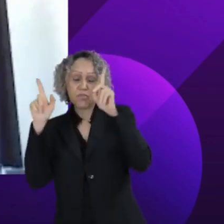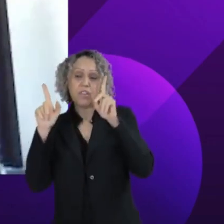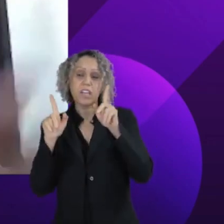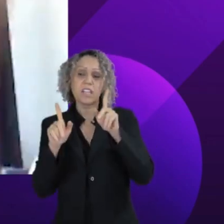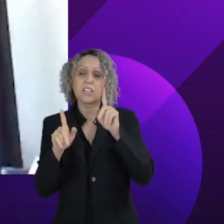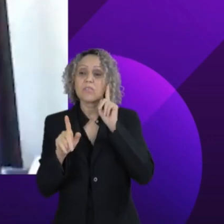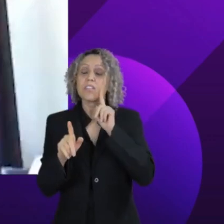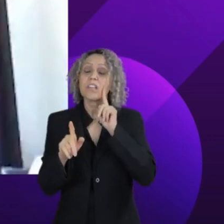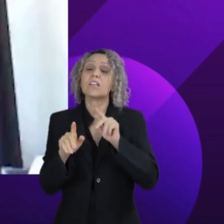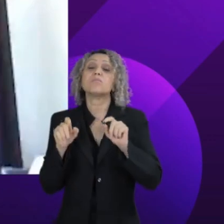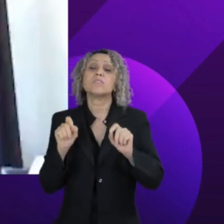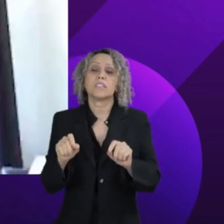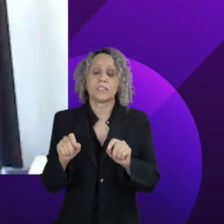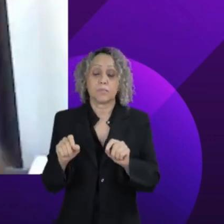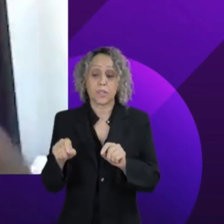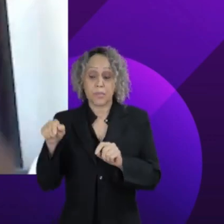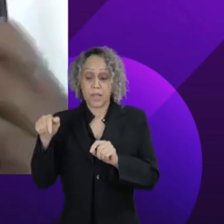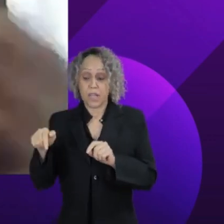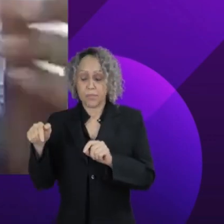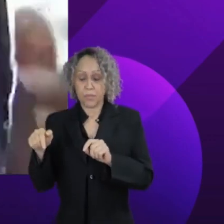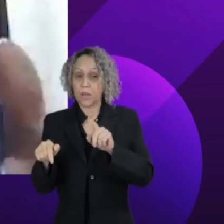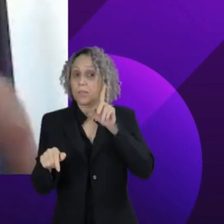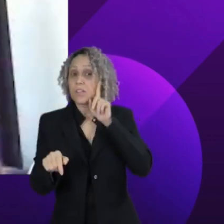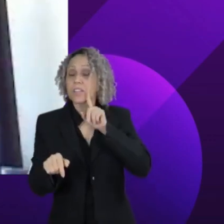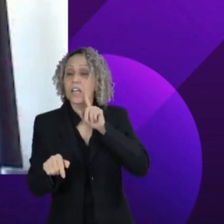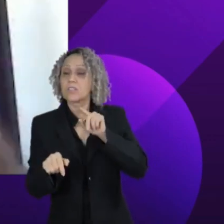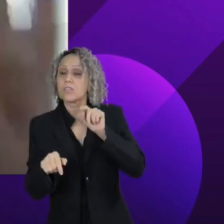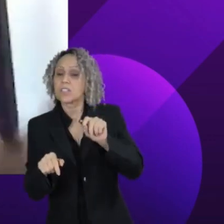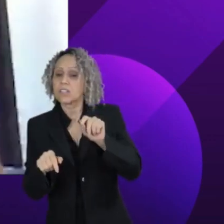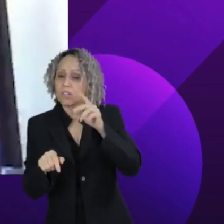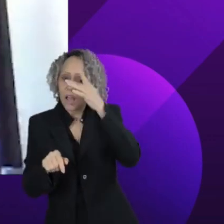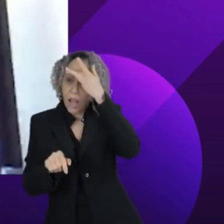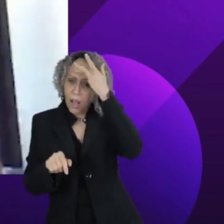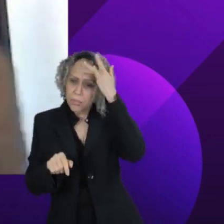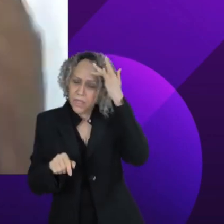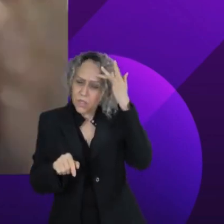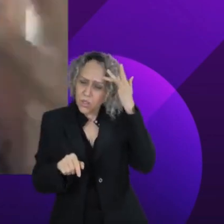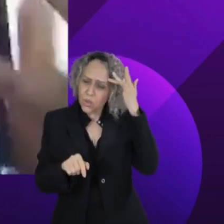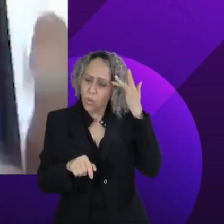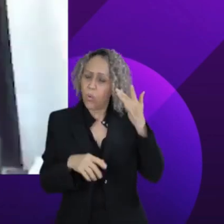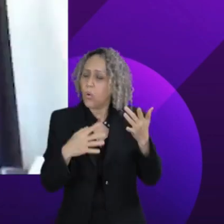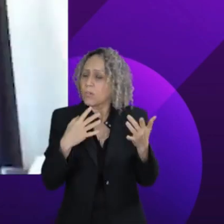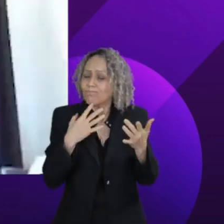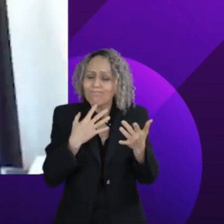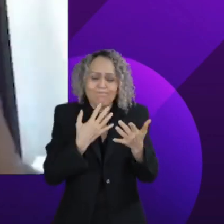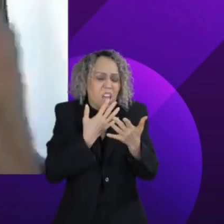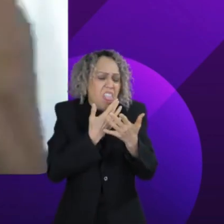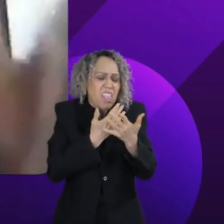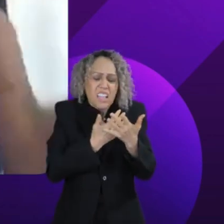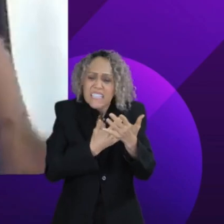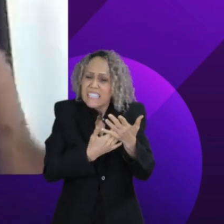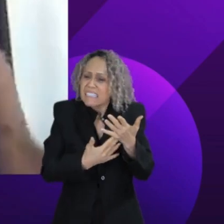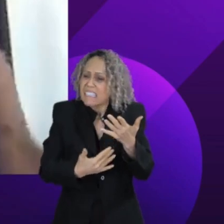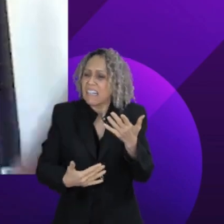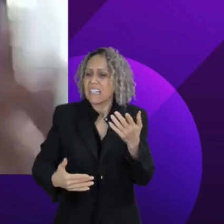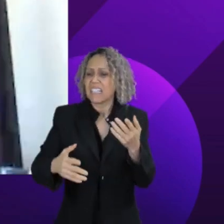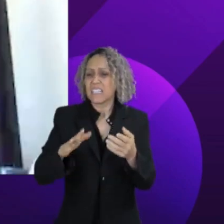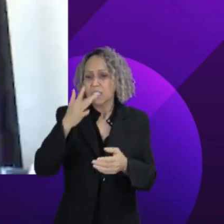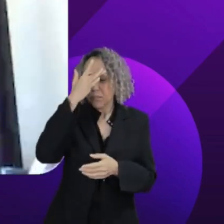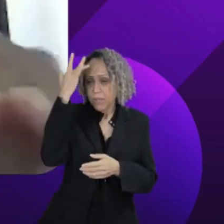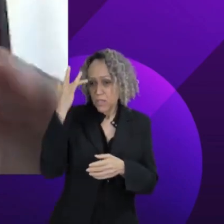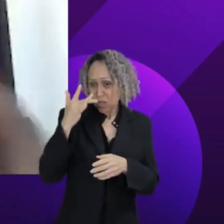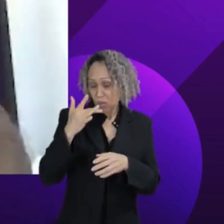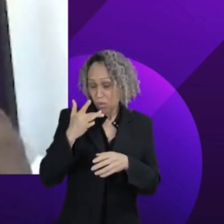por exemplo, se uma pessoa tem uma gota de sangue estrangeiro, uma gota de sangue indígena, uma gota de sangue